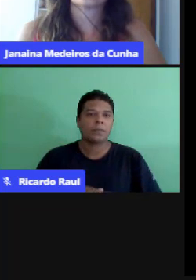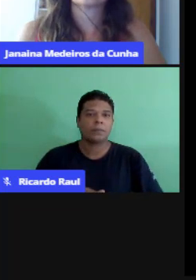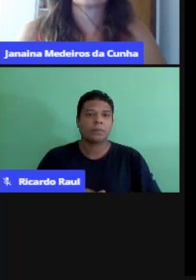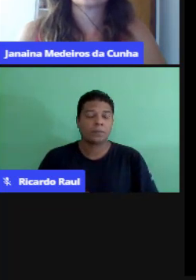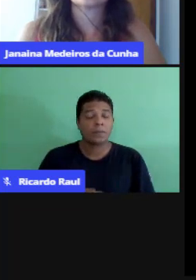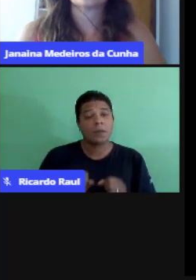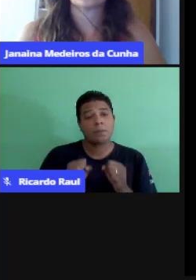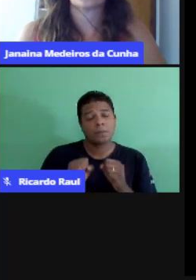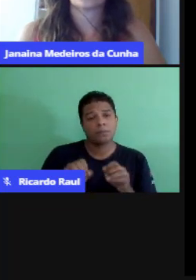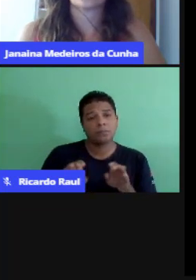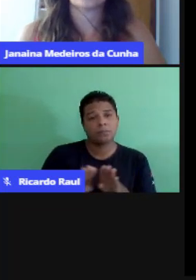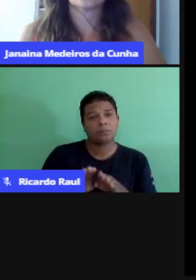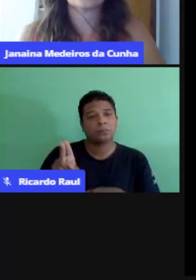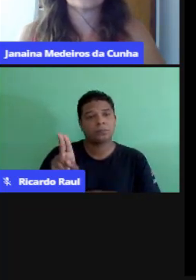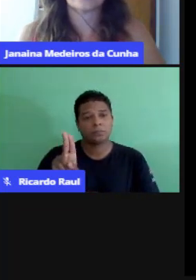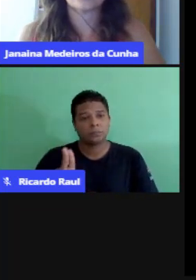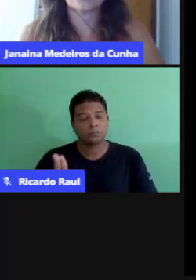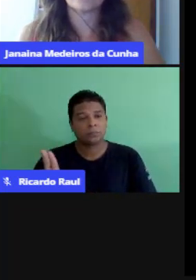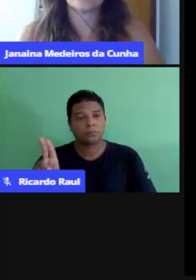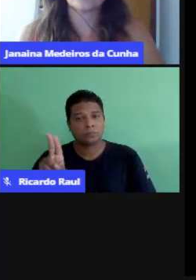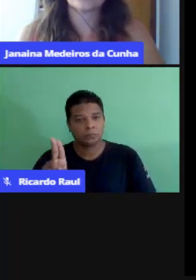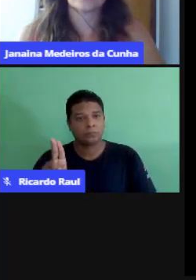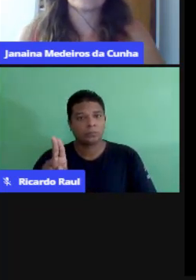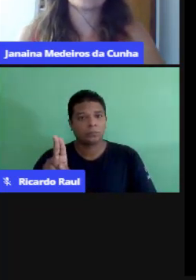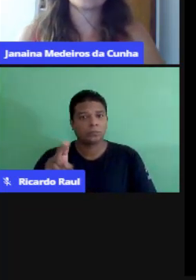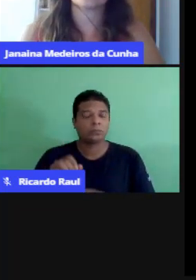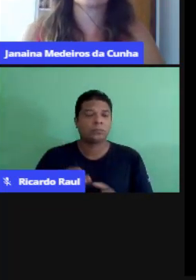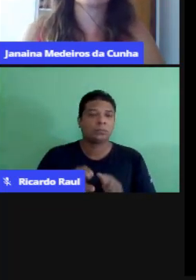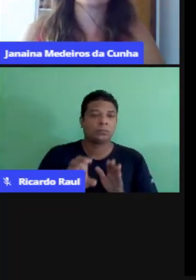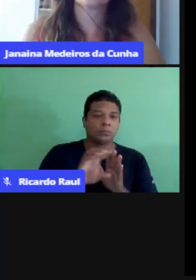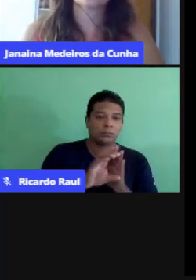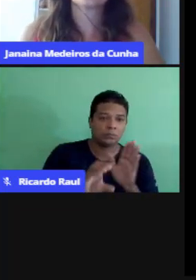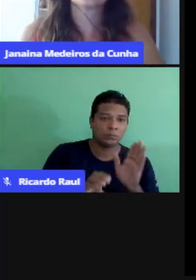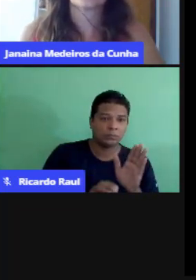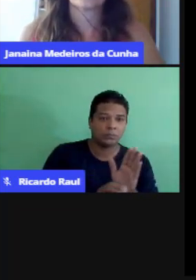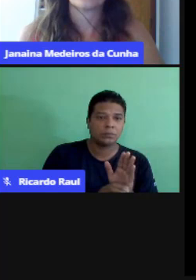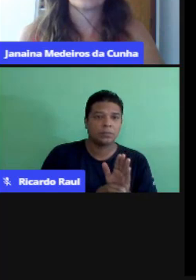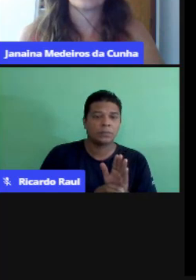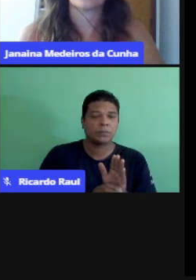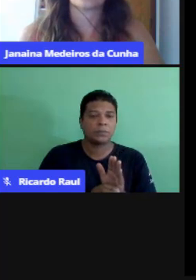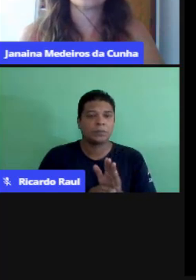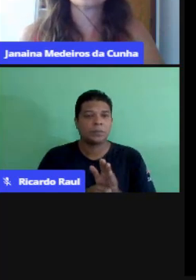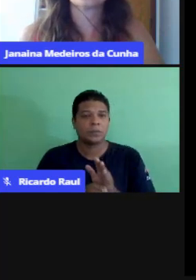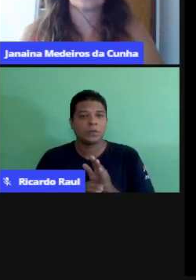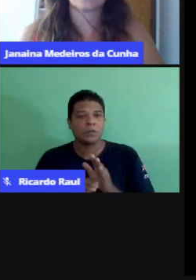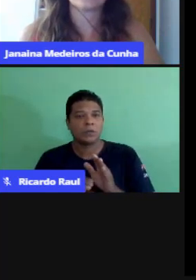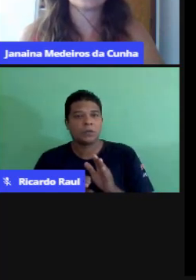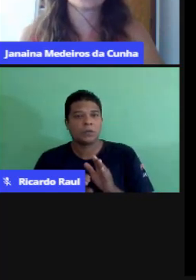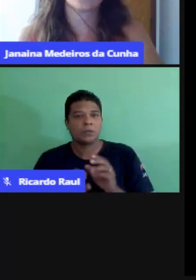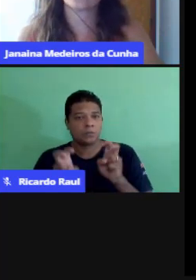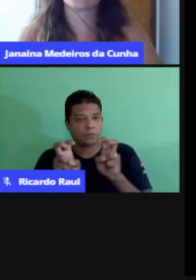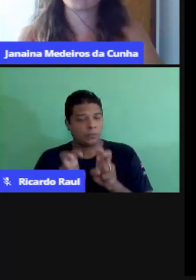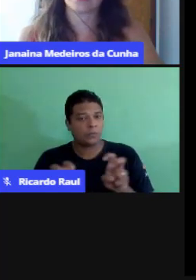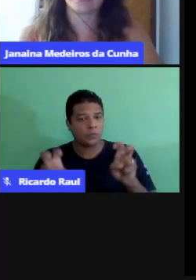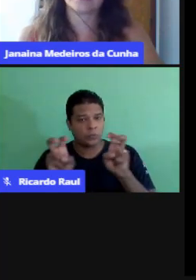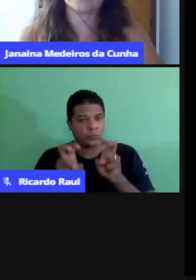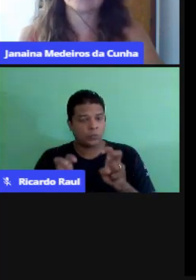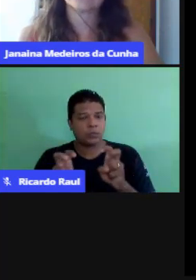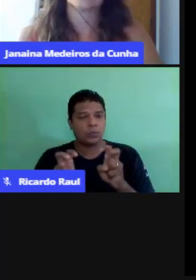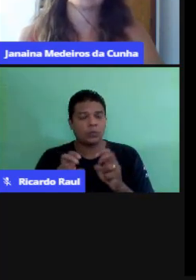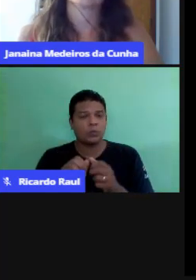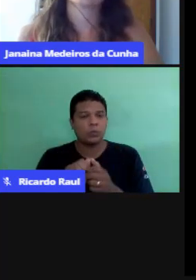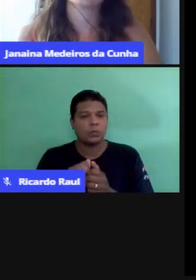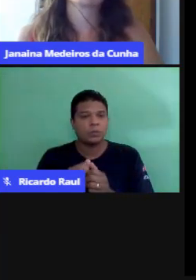Eu posso estar utilizando conteúdos interativos, existem inúmeros recursos online, jogos